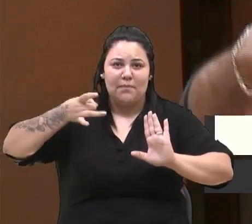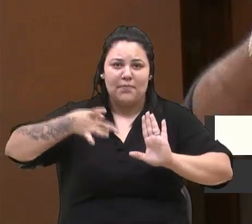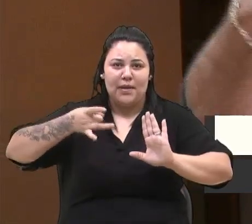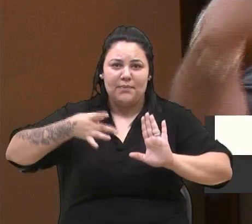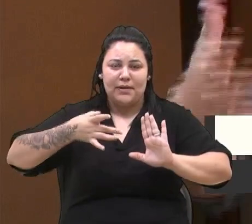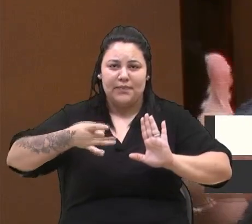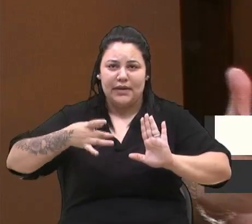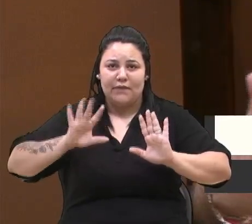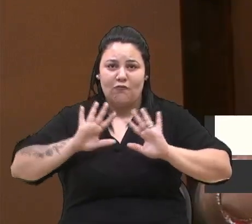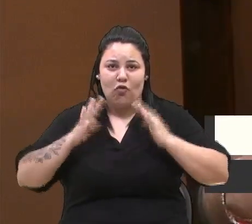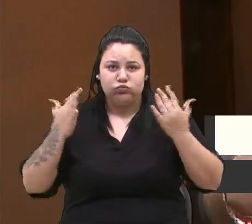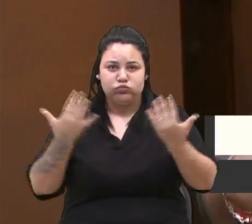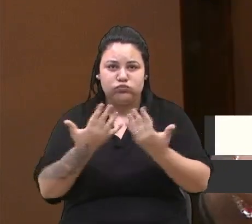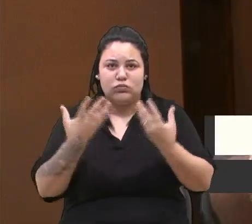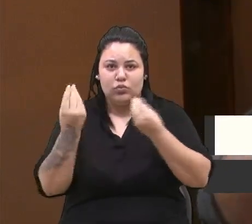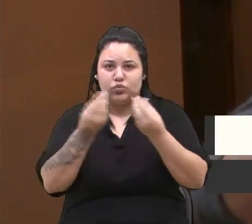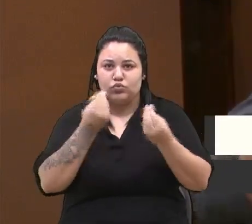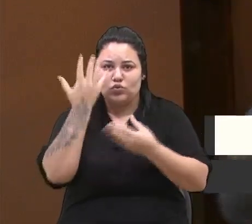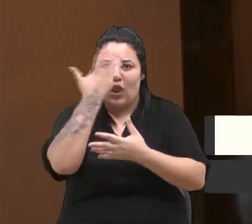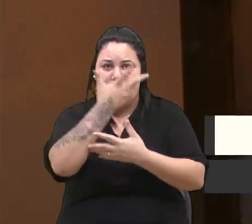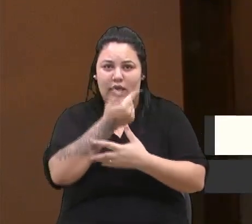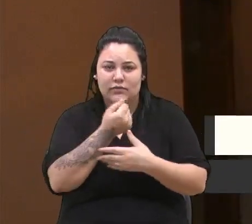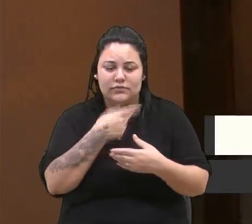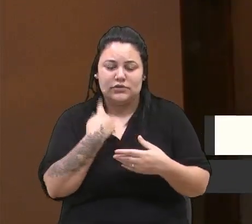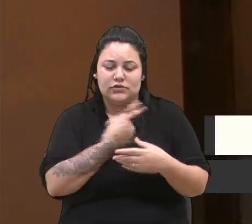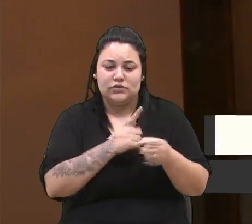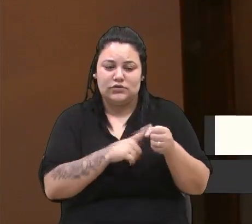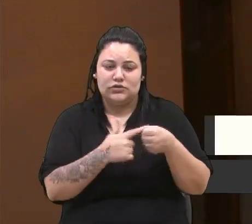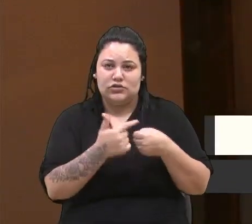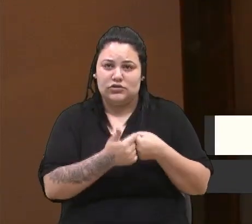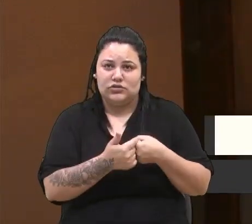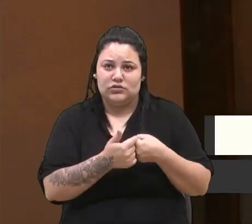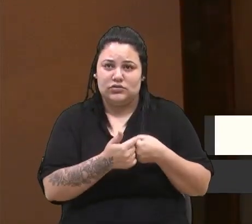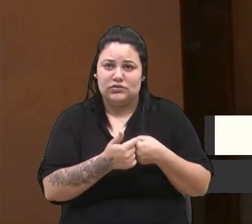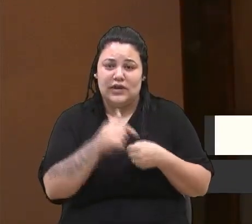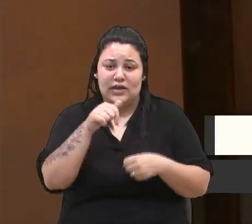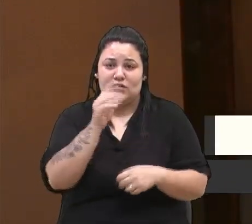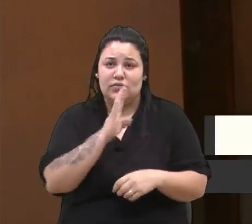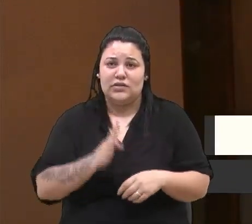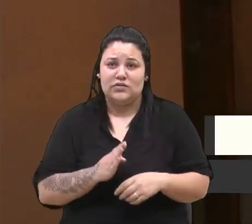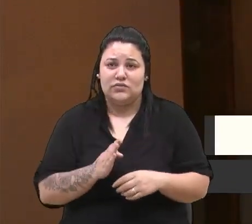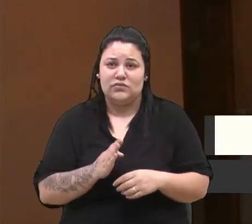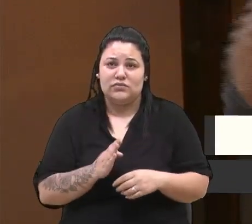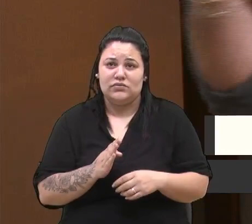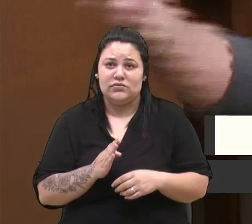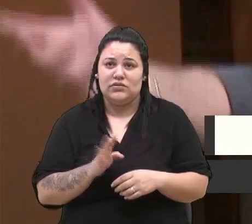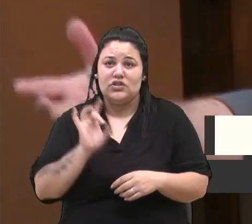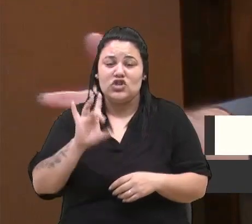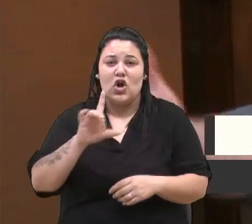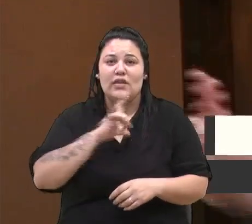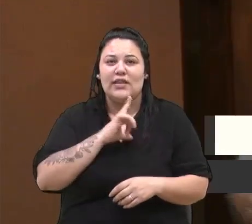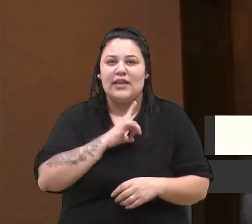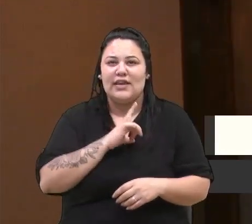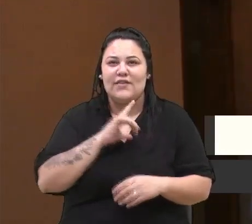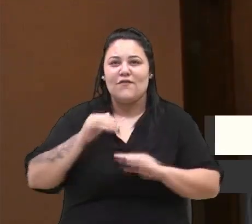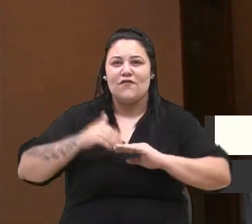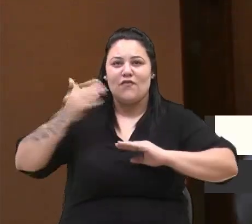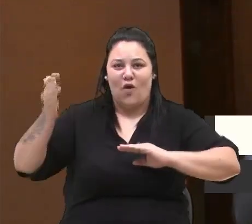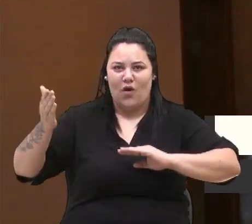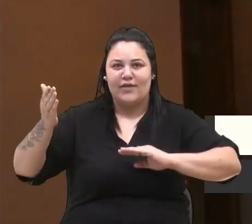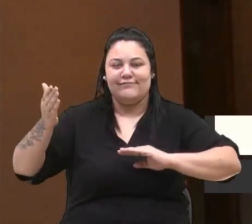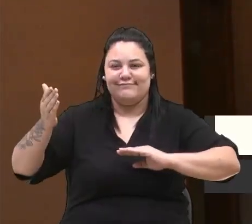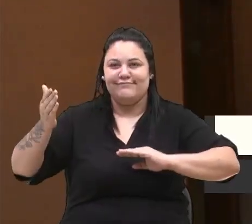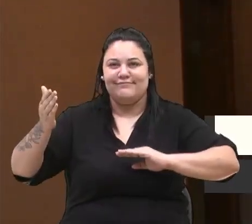bacana, muito bonito para a nossa cidade. É uma coisa que não existe, ouso a dizer, no Brasil, né, que só existe no exterior, porém ao